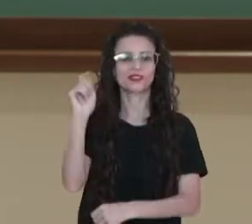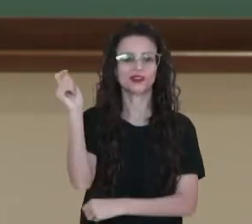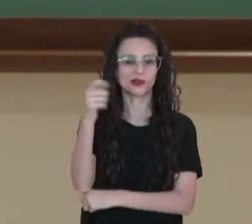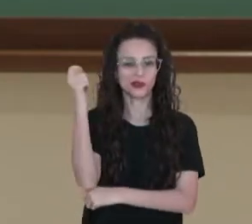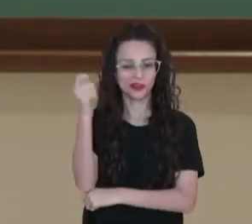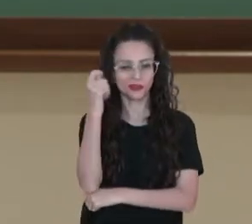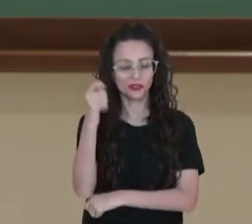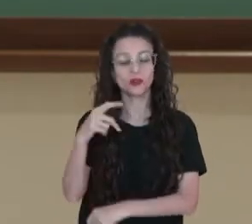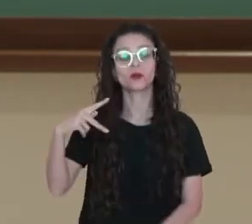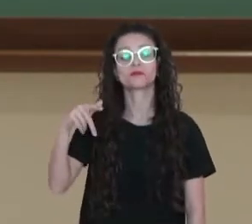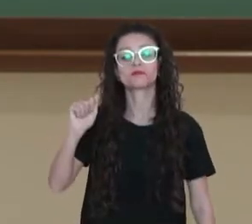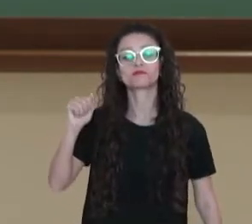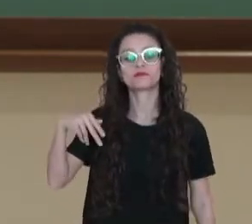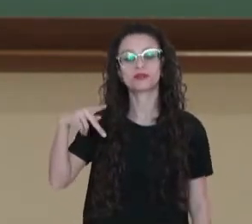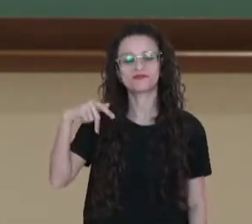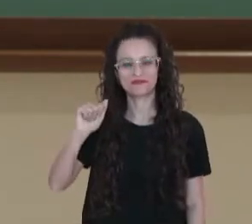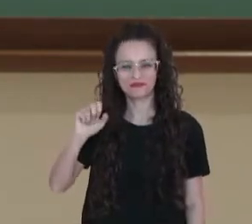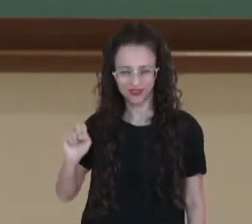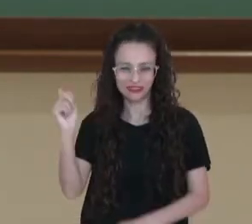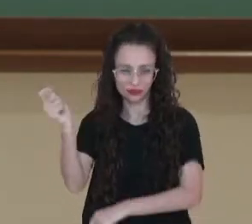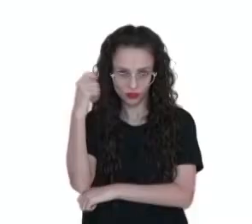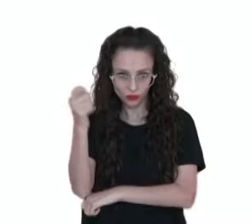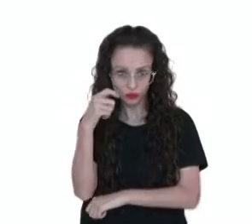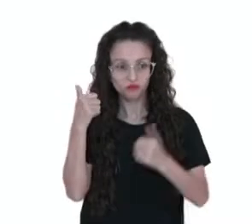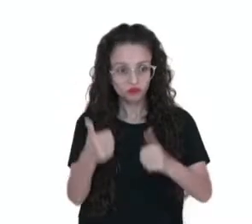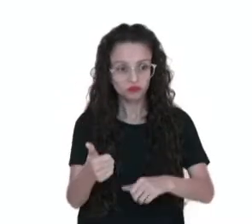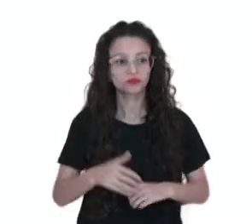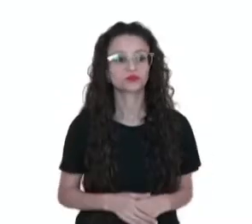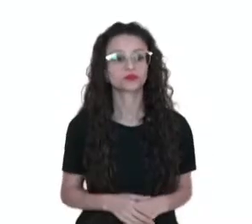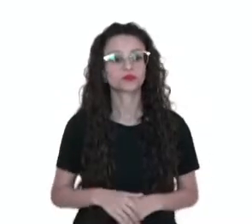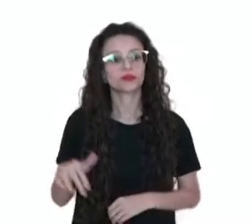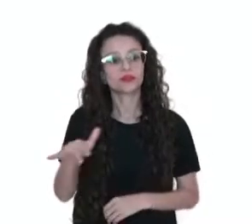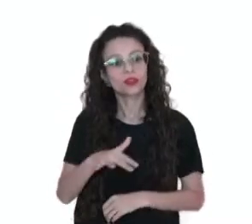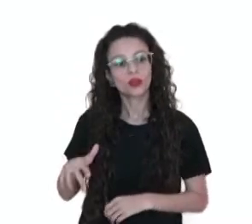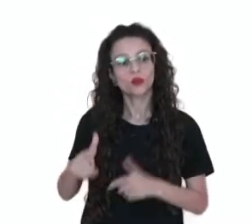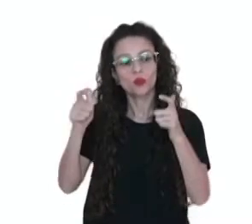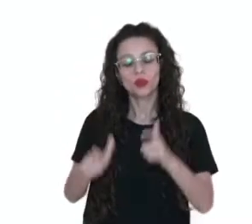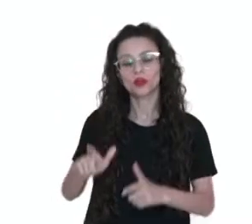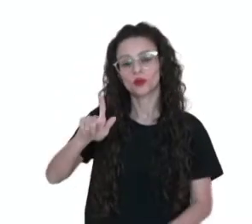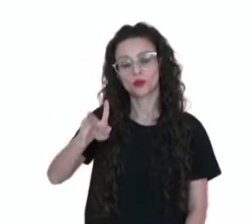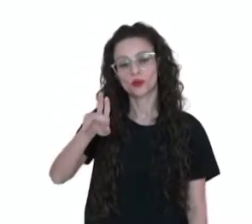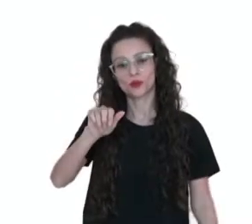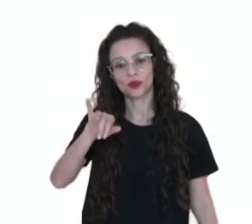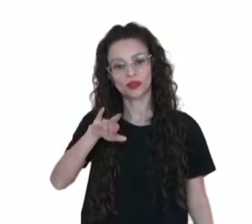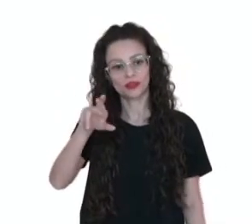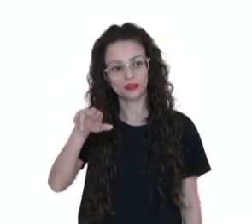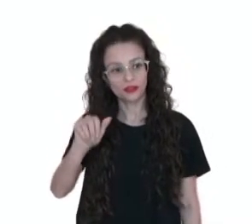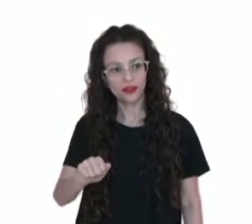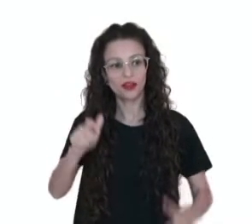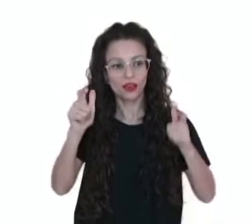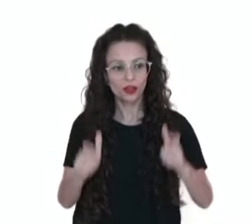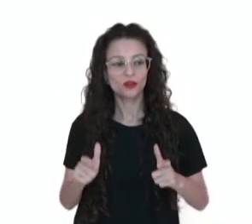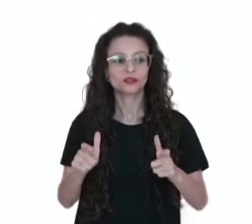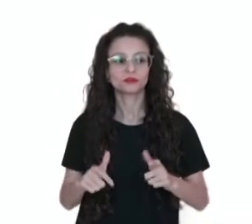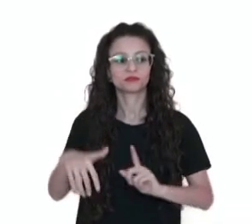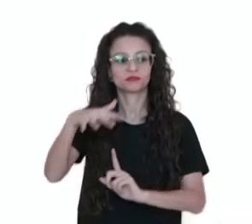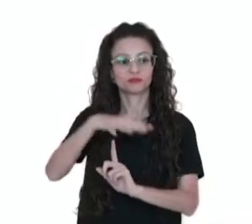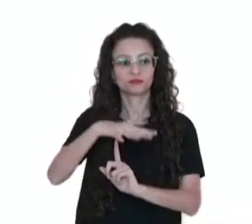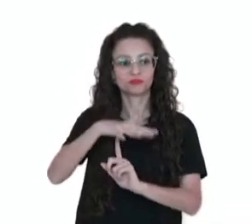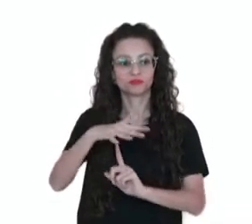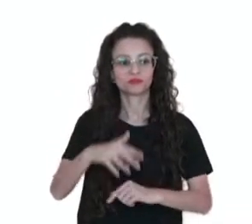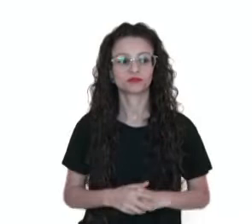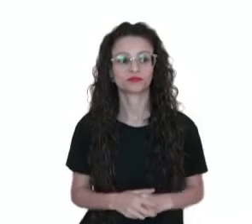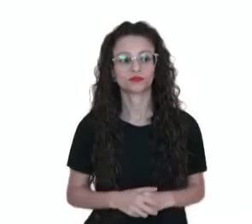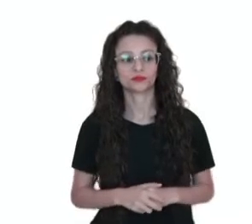nos Pampas, né. Então veja, assentamentos espanhóis na província do Guairá e na região do atual Paraná,